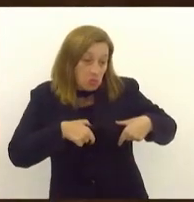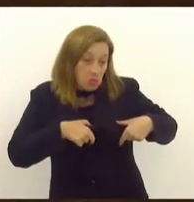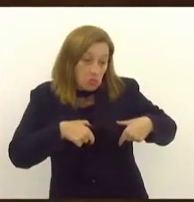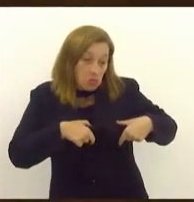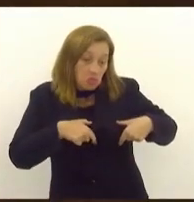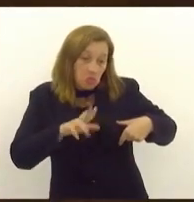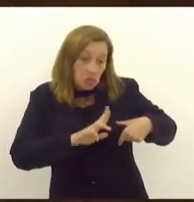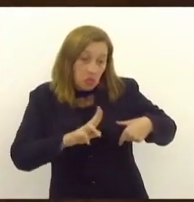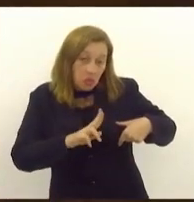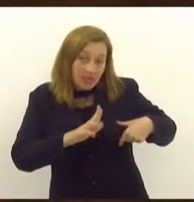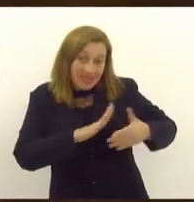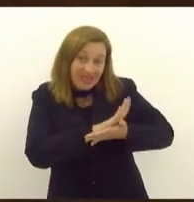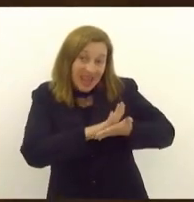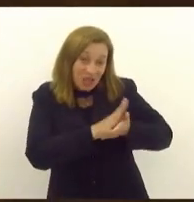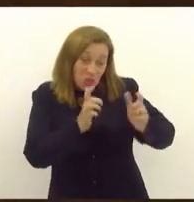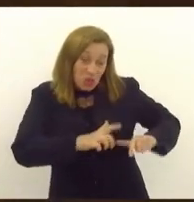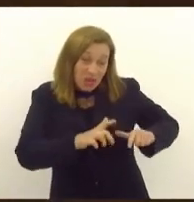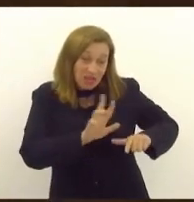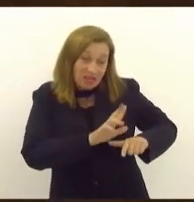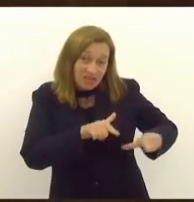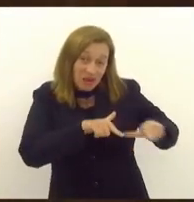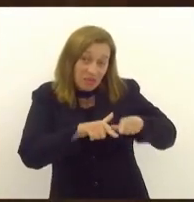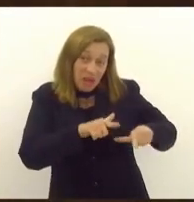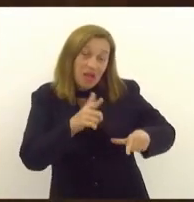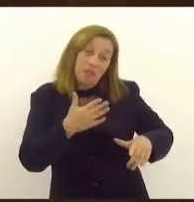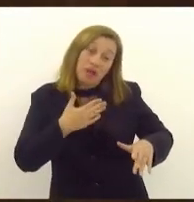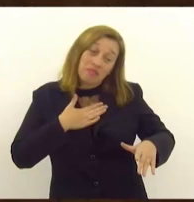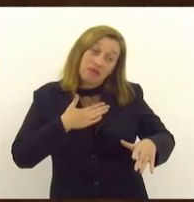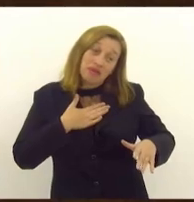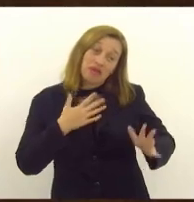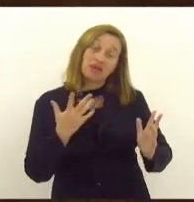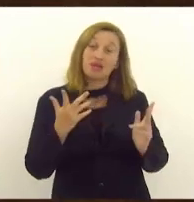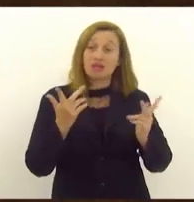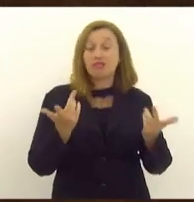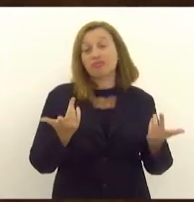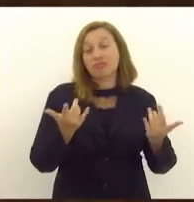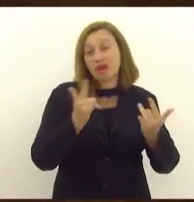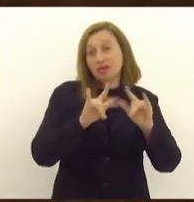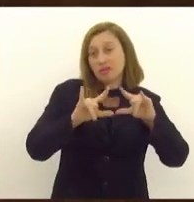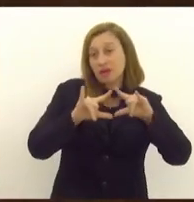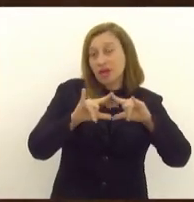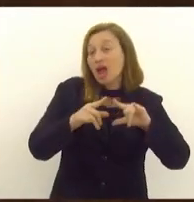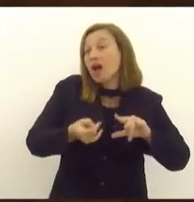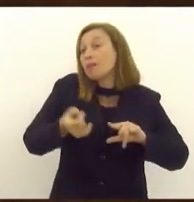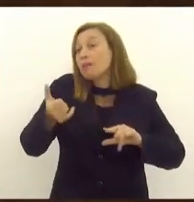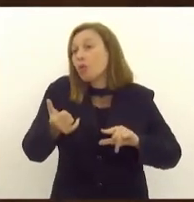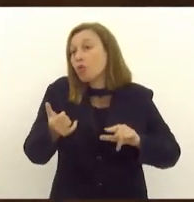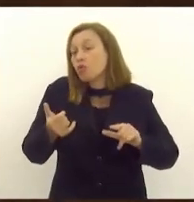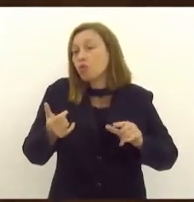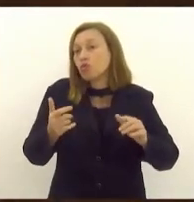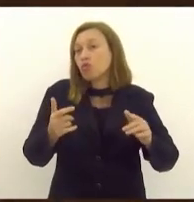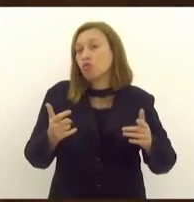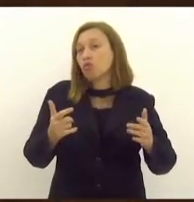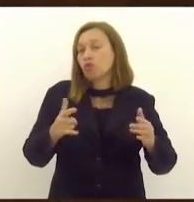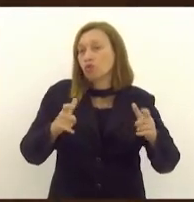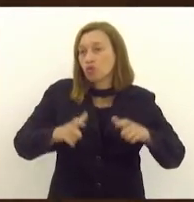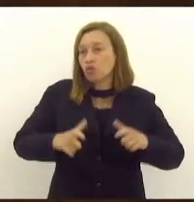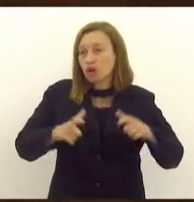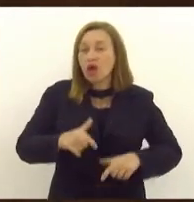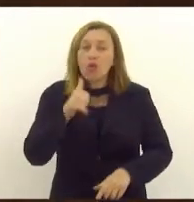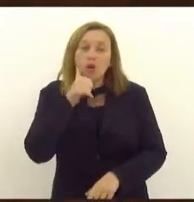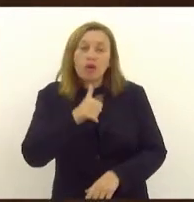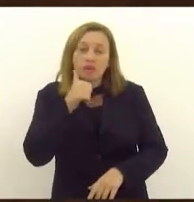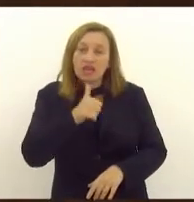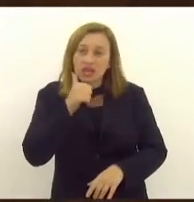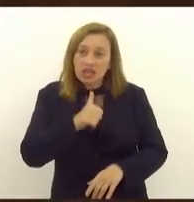Onde ela trabalha para mim é milícia e logo ali há poucos quilômetros dali uma menina na saída do metrô da Cidade